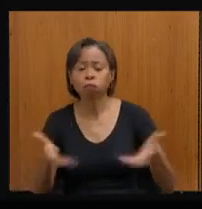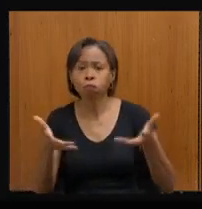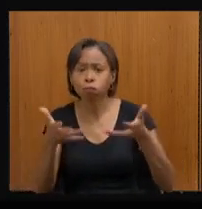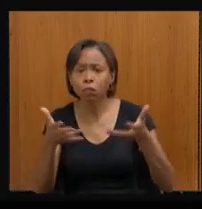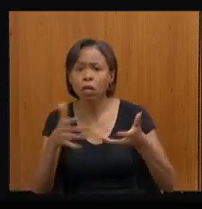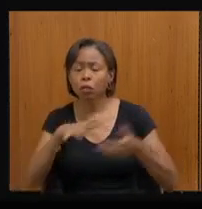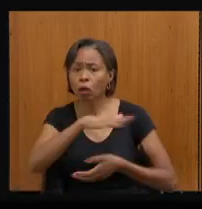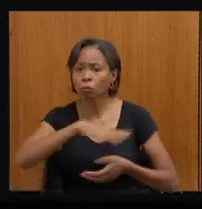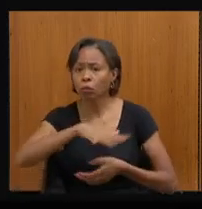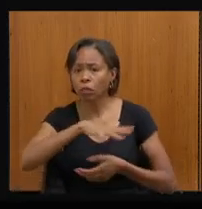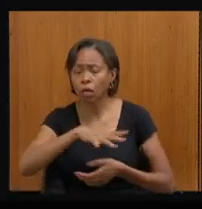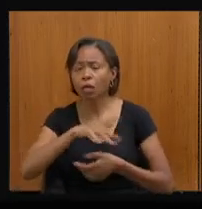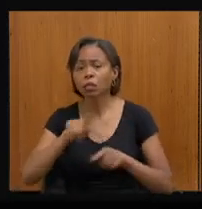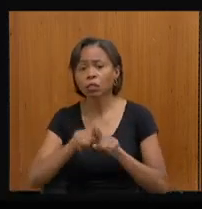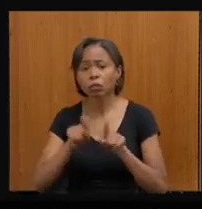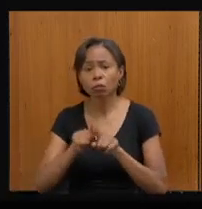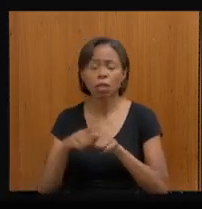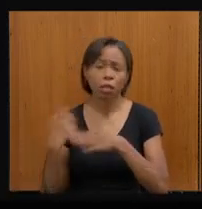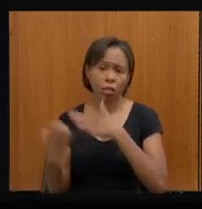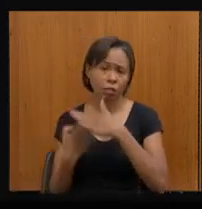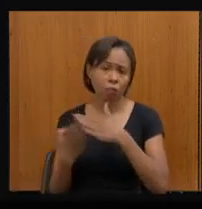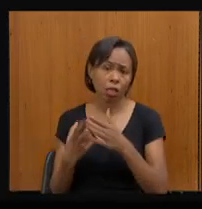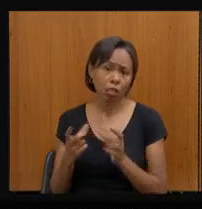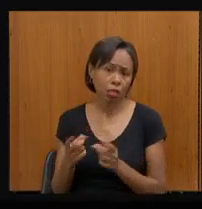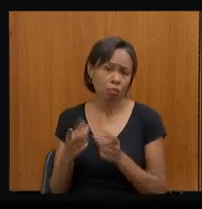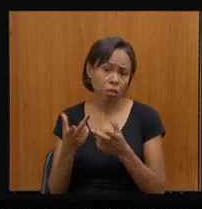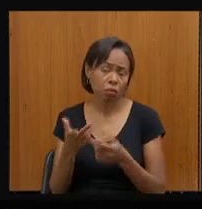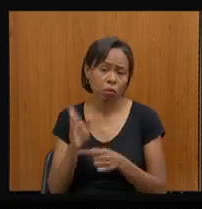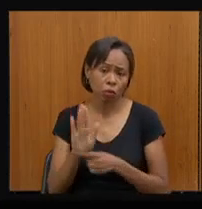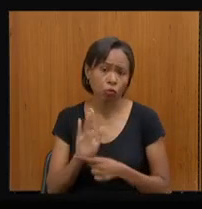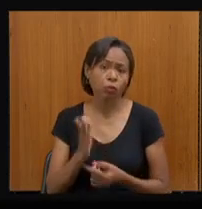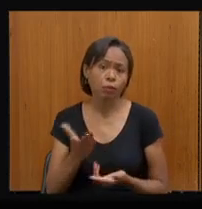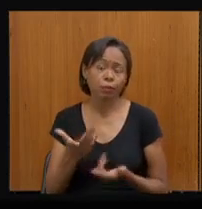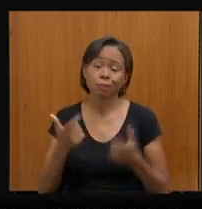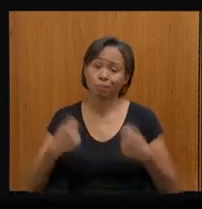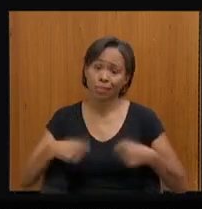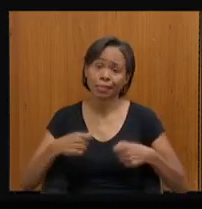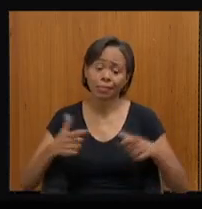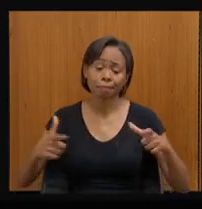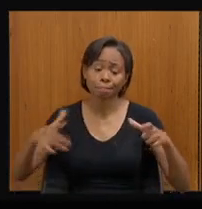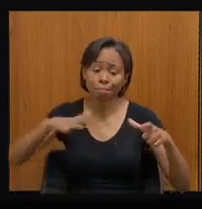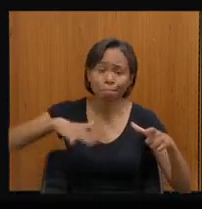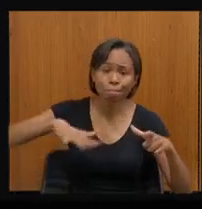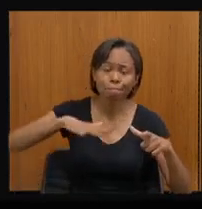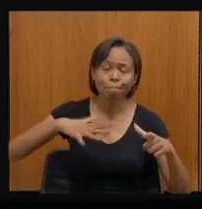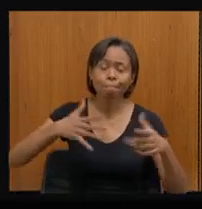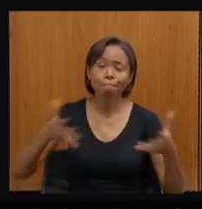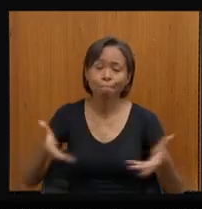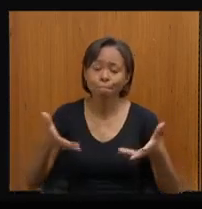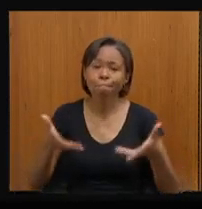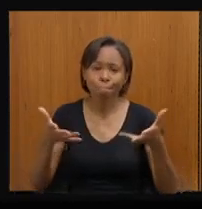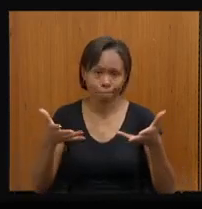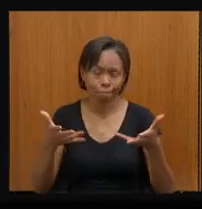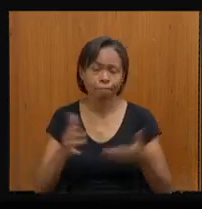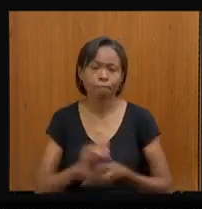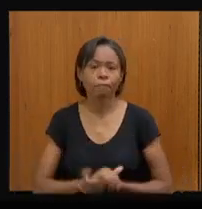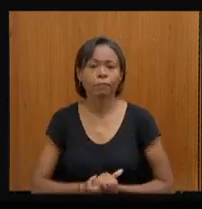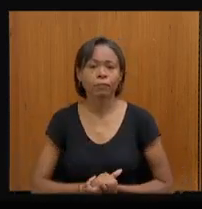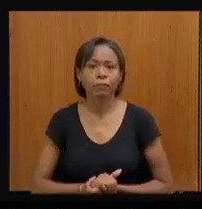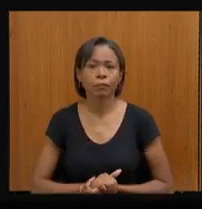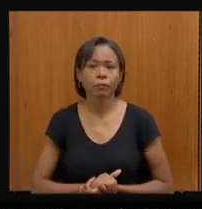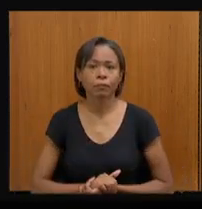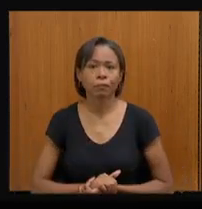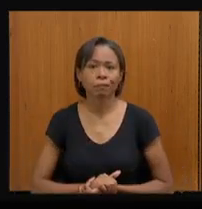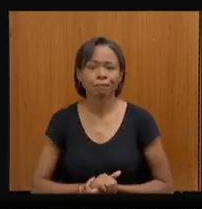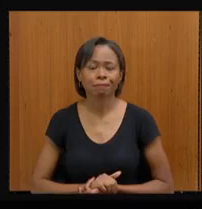também então tem que ser criado um ambiente para ele é o que esperamos ainda dá a